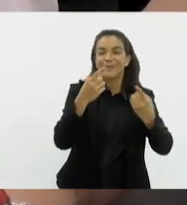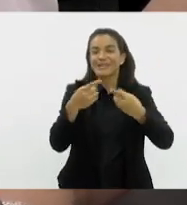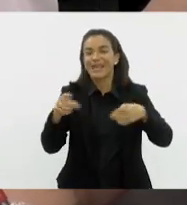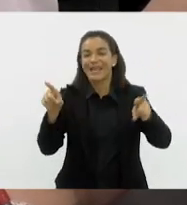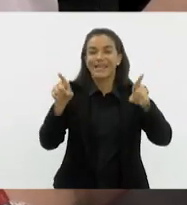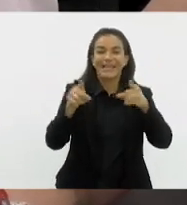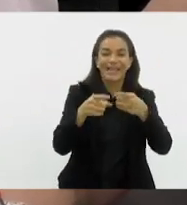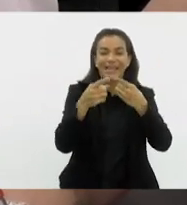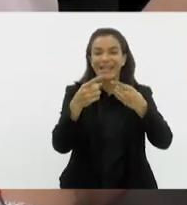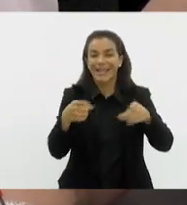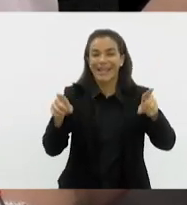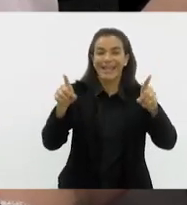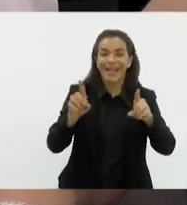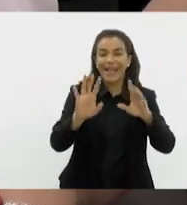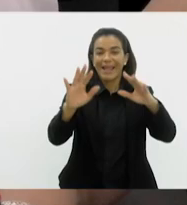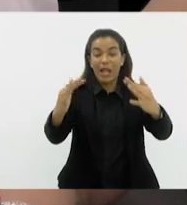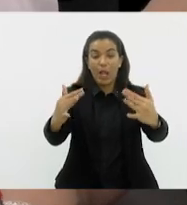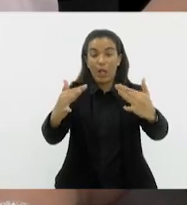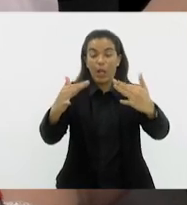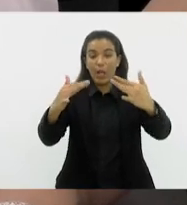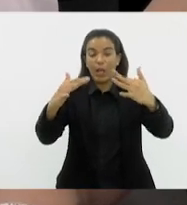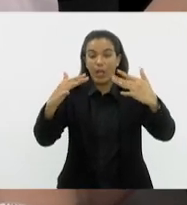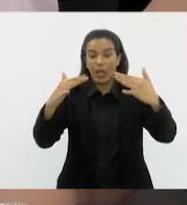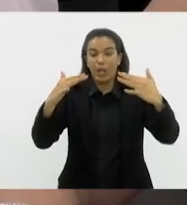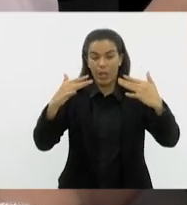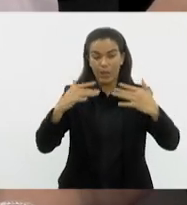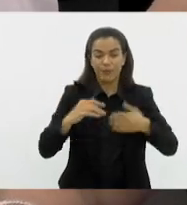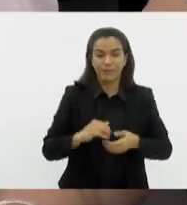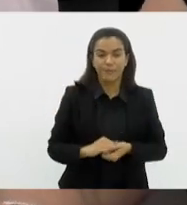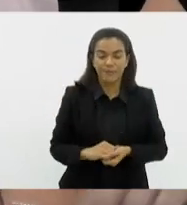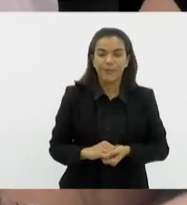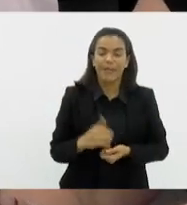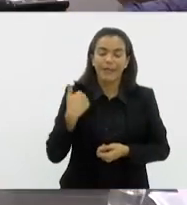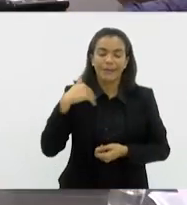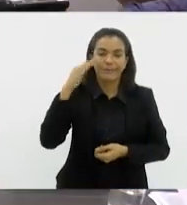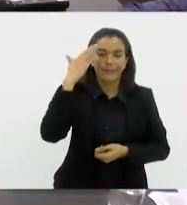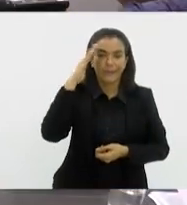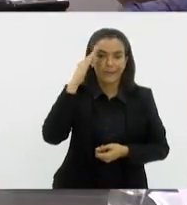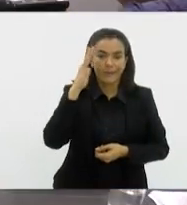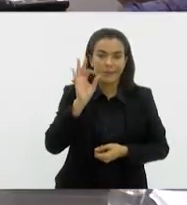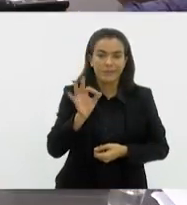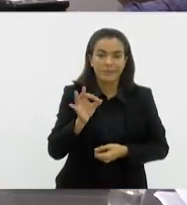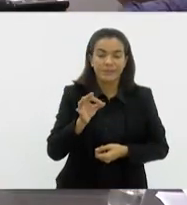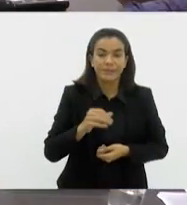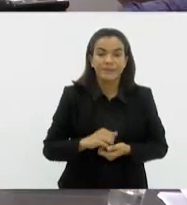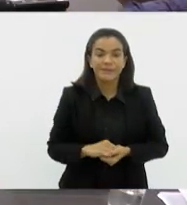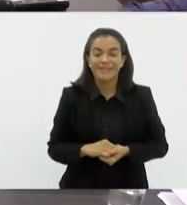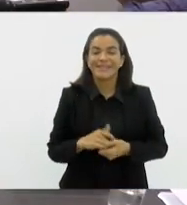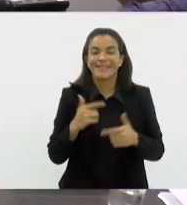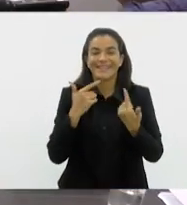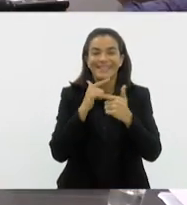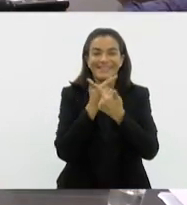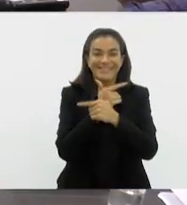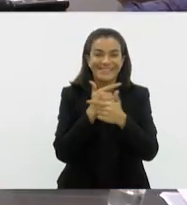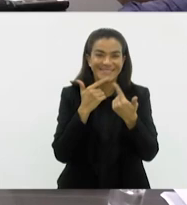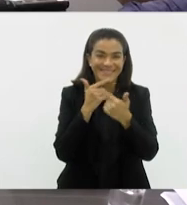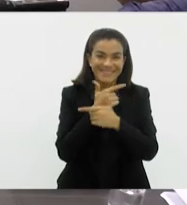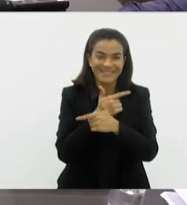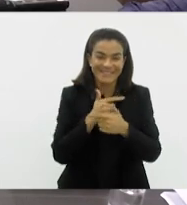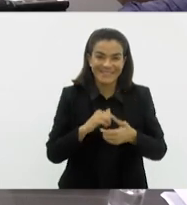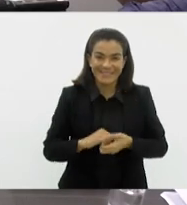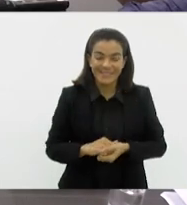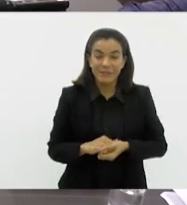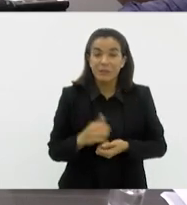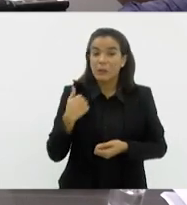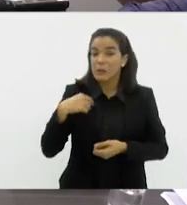E tudo dela aqui hoje, né? Vamos lá. Ah, entendi. Tá certo. É isso. Está preparando o terreno. Tá, só